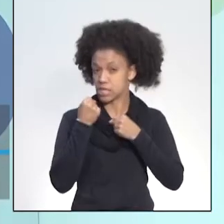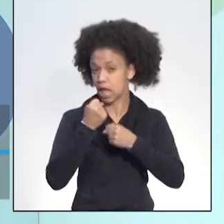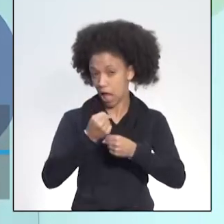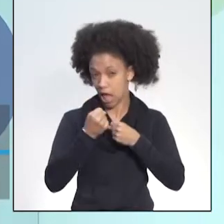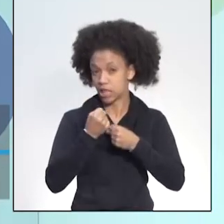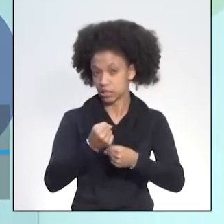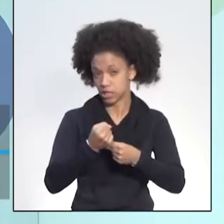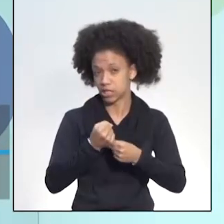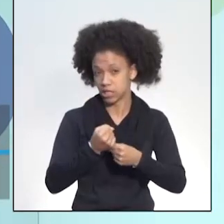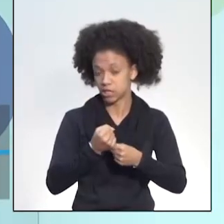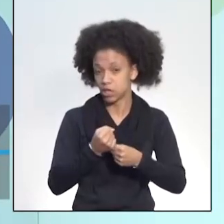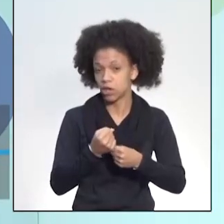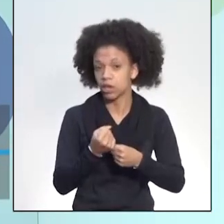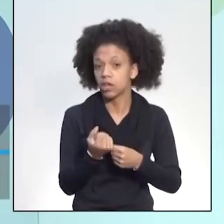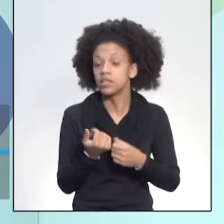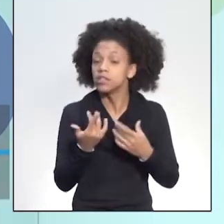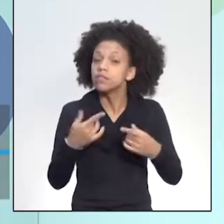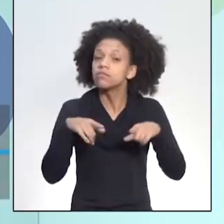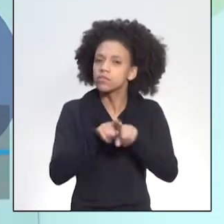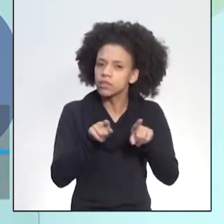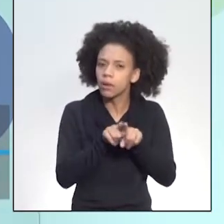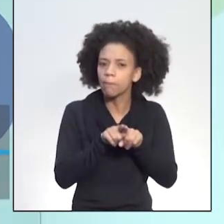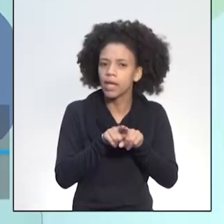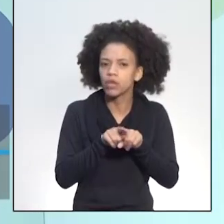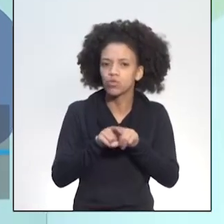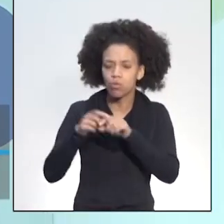exércitos inimigos, como também dos